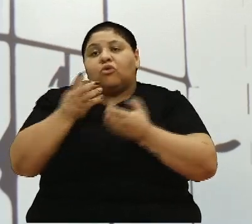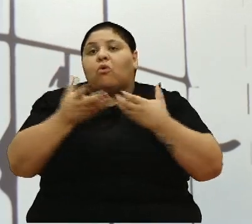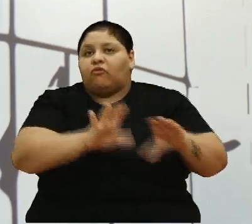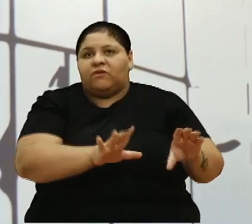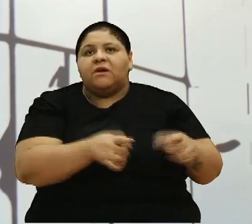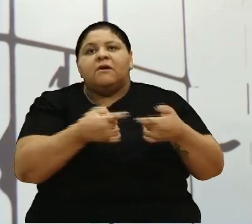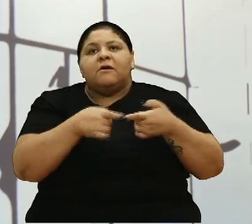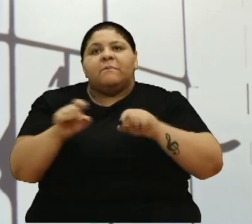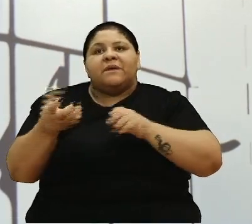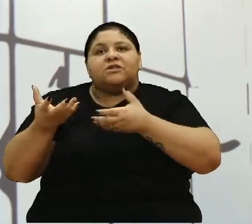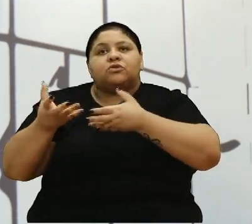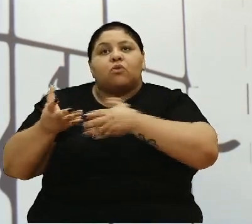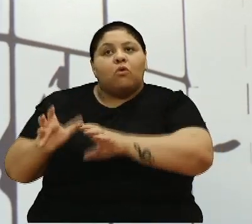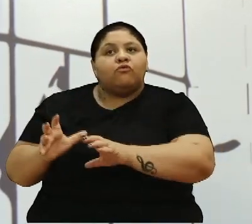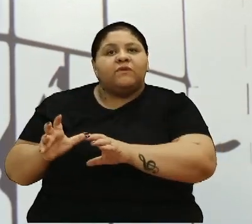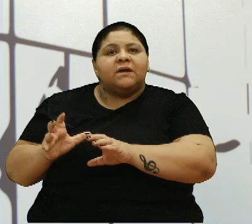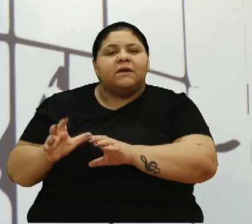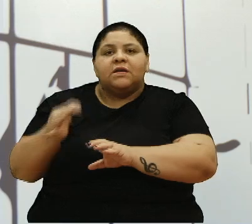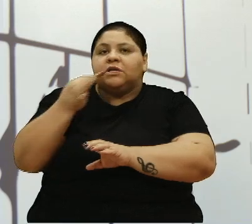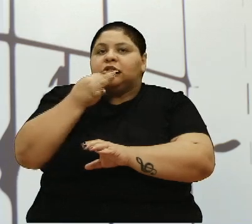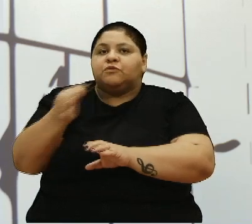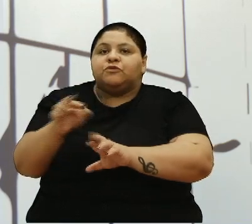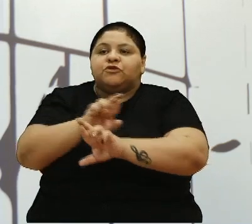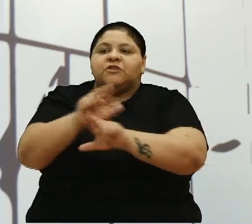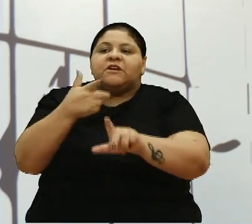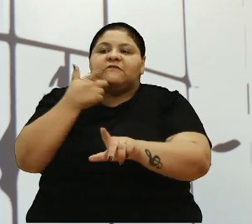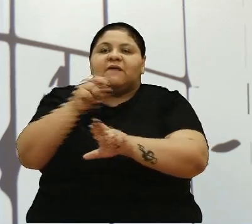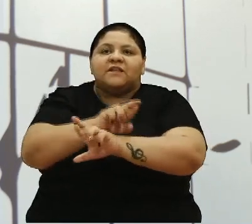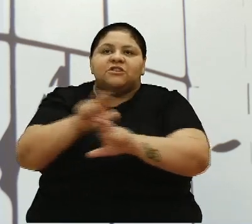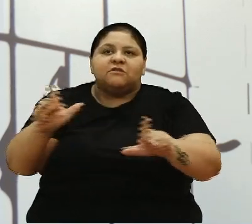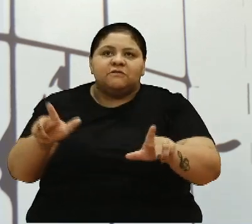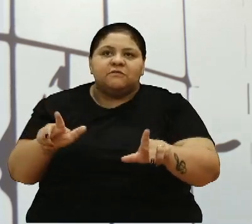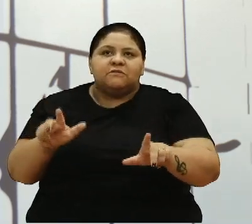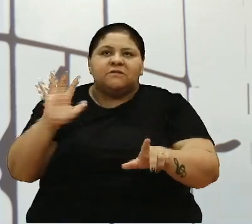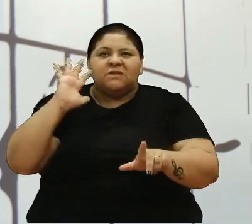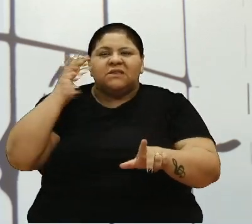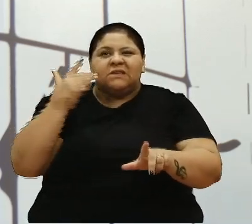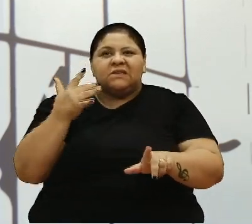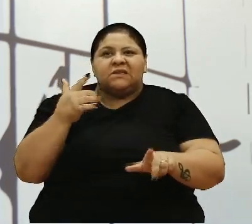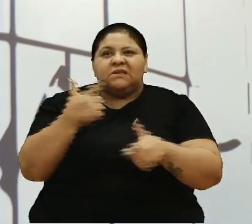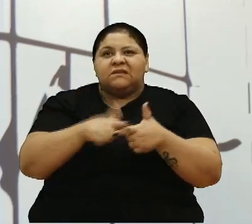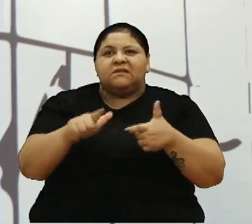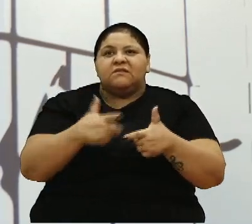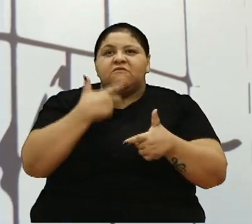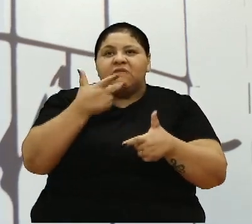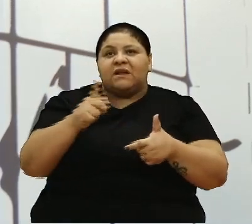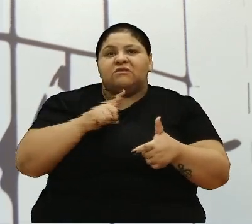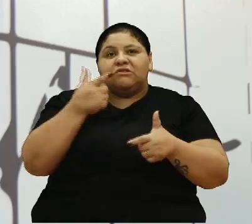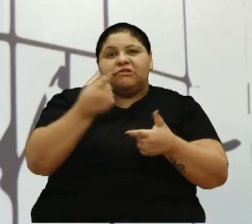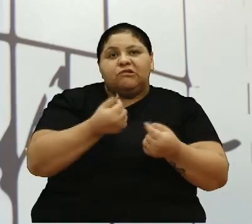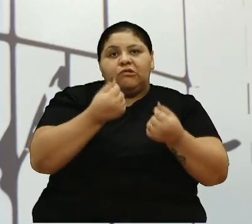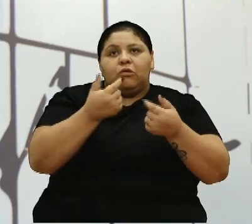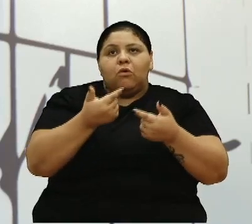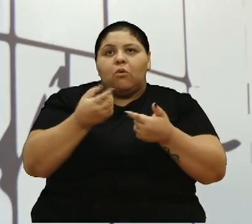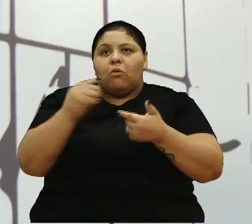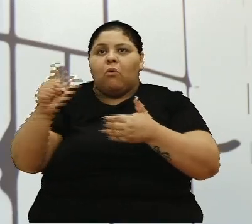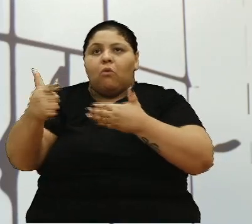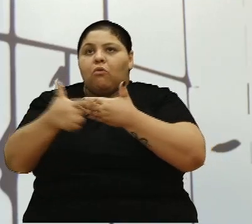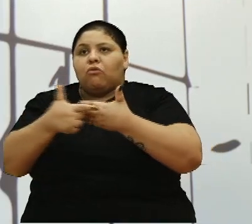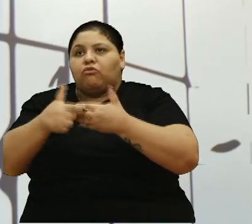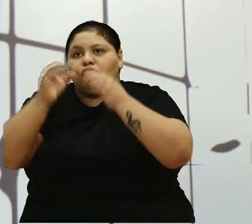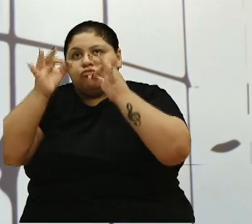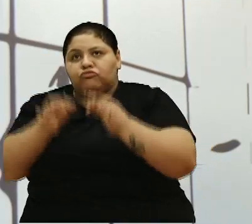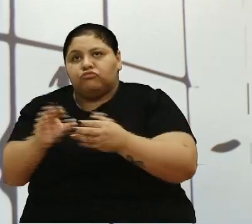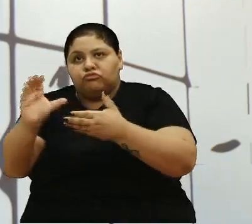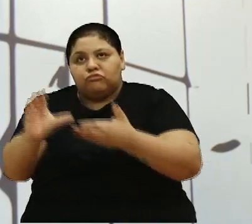mas eu mostro a contradição. A gente vai pedir a solução de algum problema, os secretários e o prefeito alega não ter dinheiro. Então, ou o cargo não está sendo eficiente de